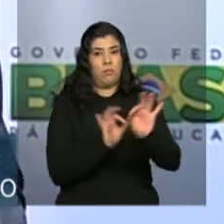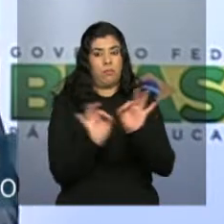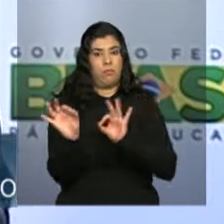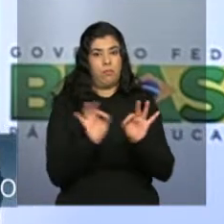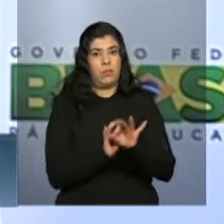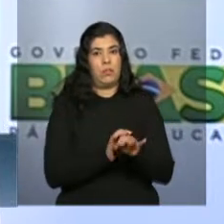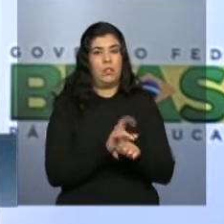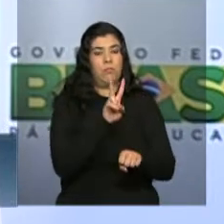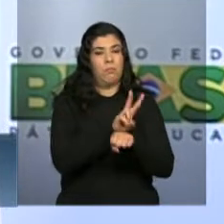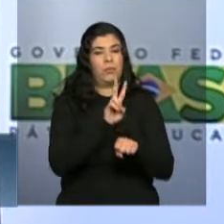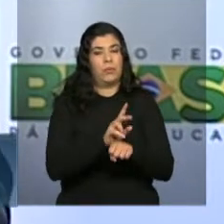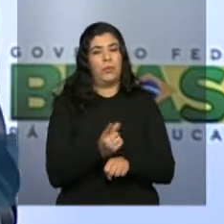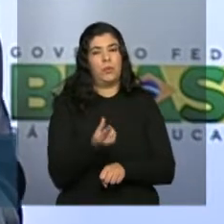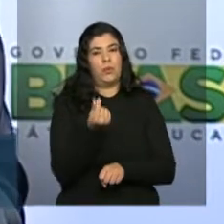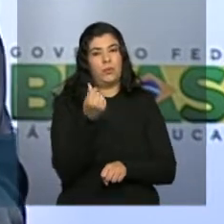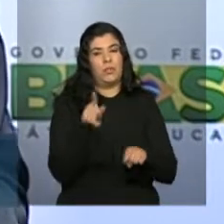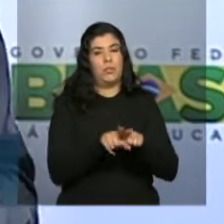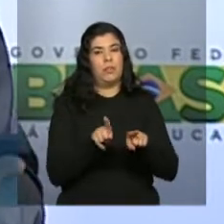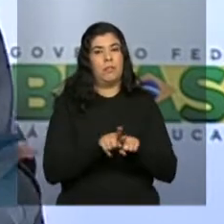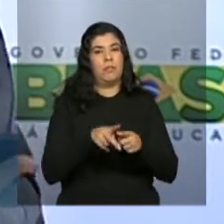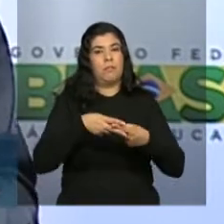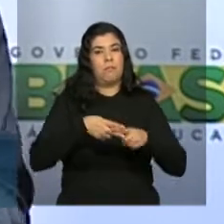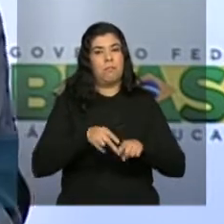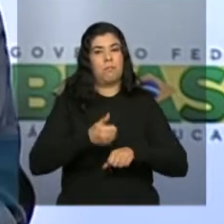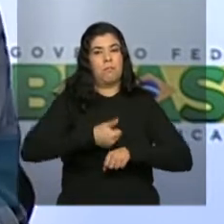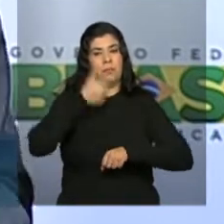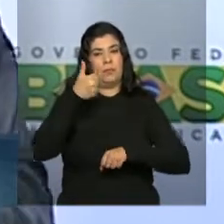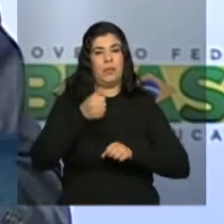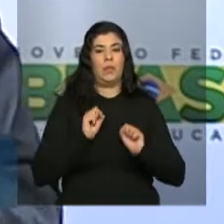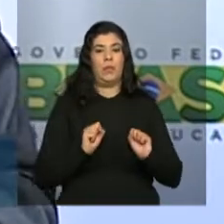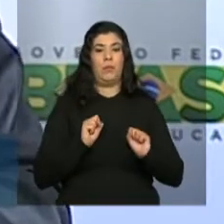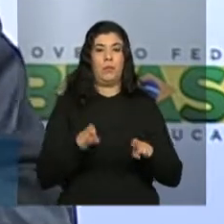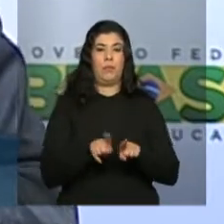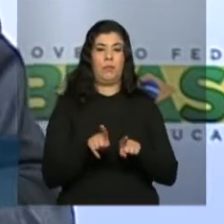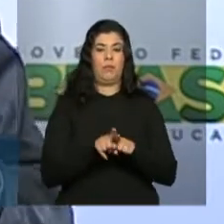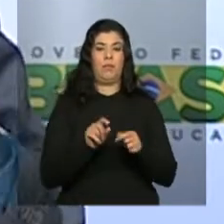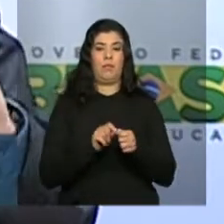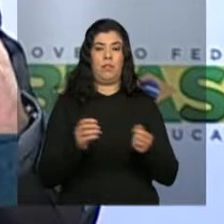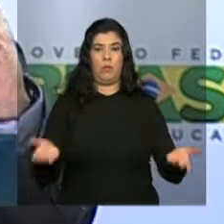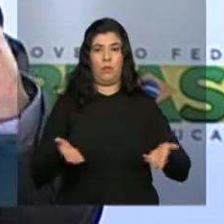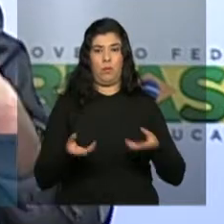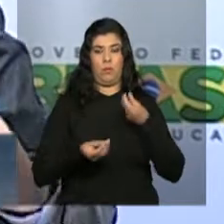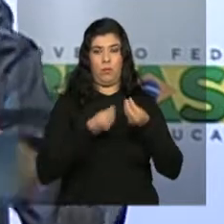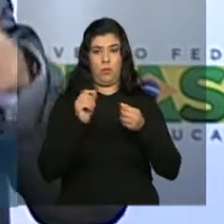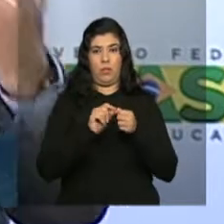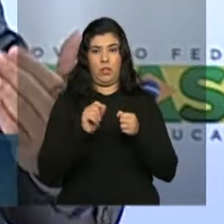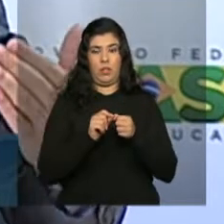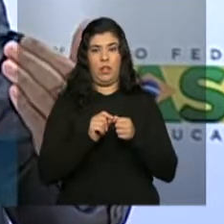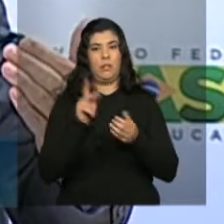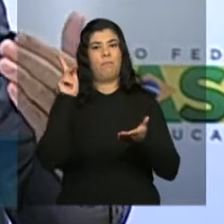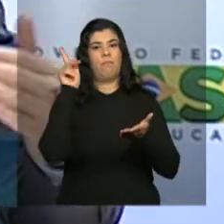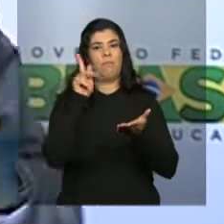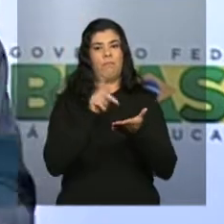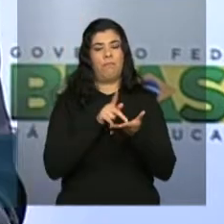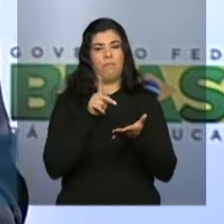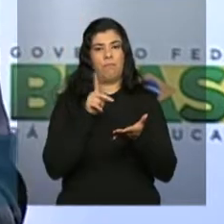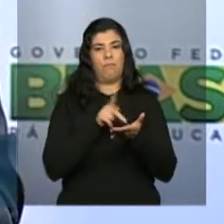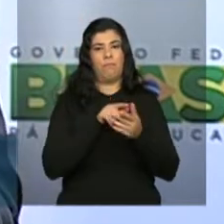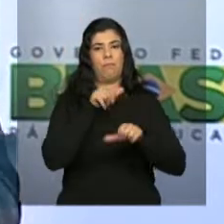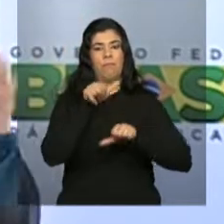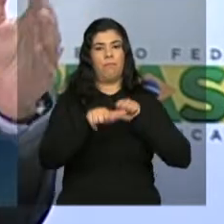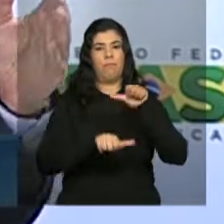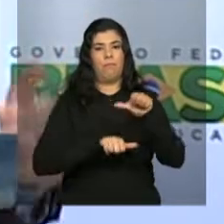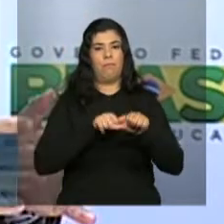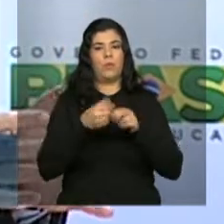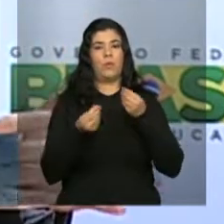regulação de preço ela também vai se aperfeiçoando então o que nós estamos a fazendo agora é um verdadeiro upgrade mesmo é